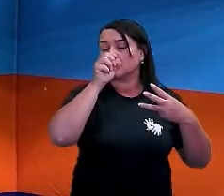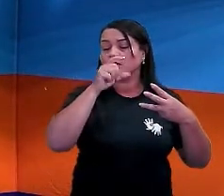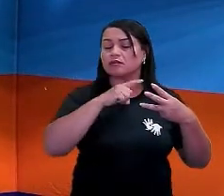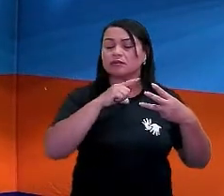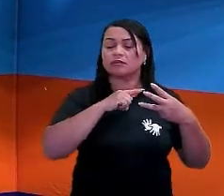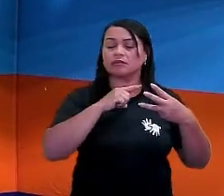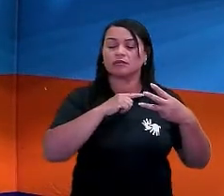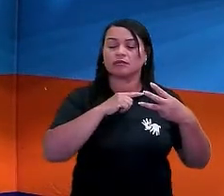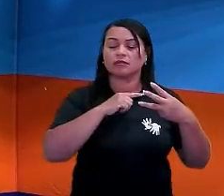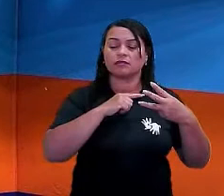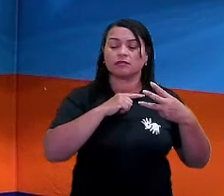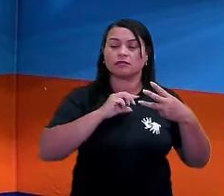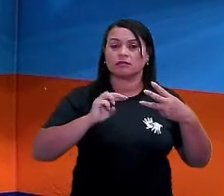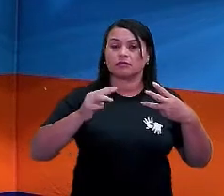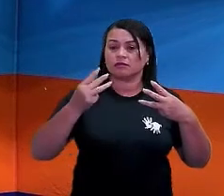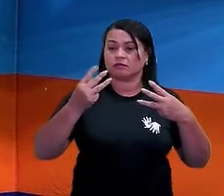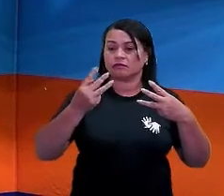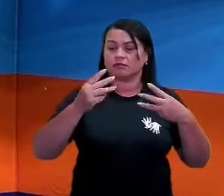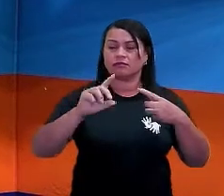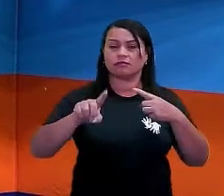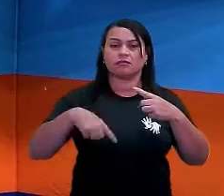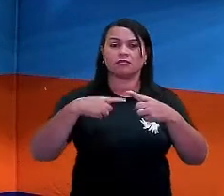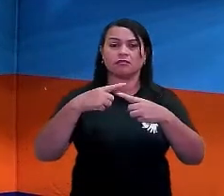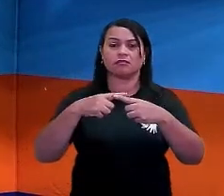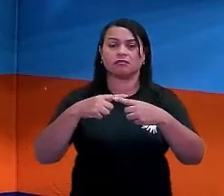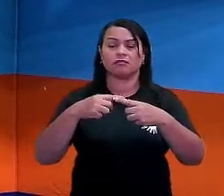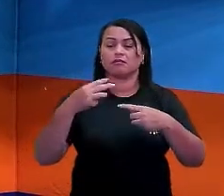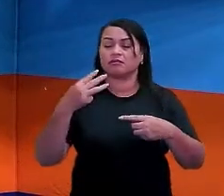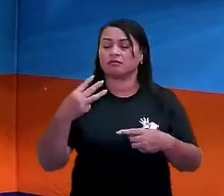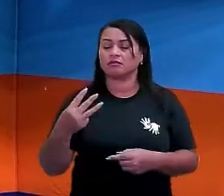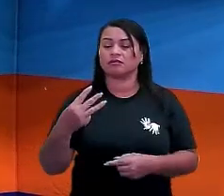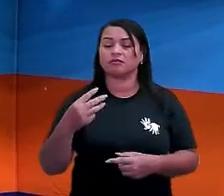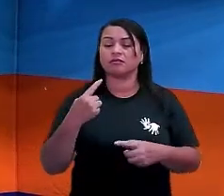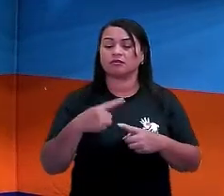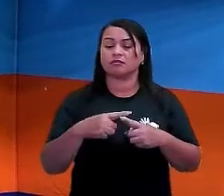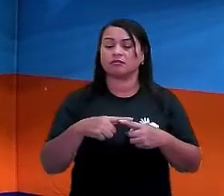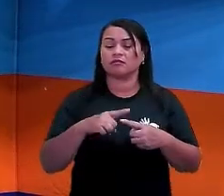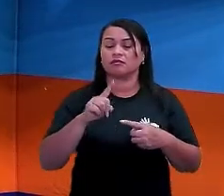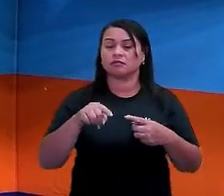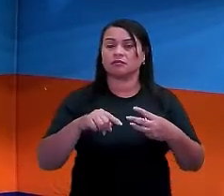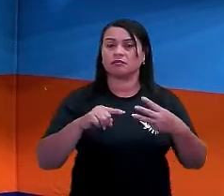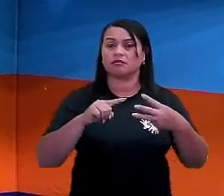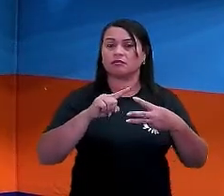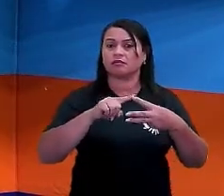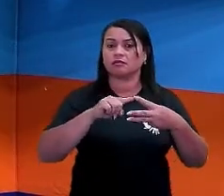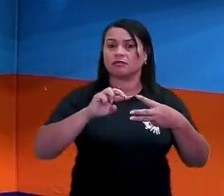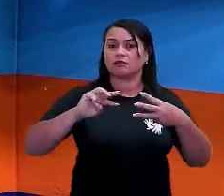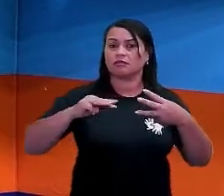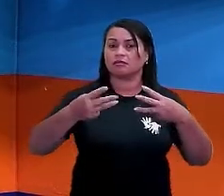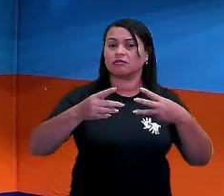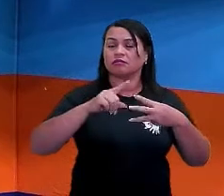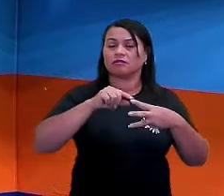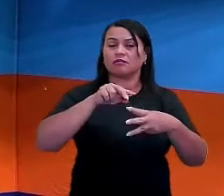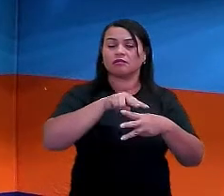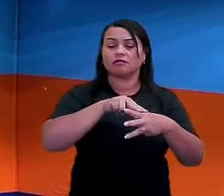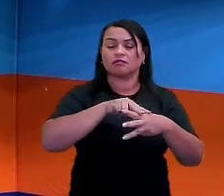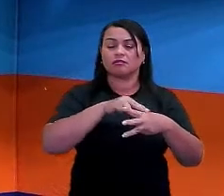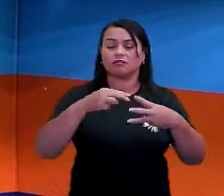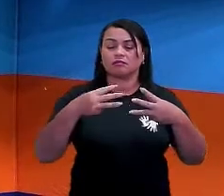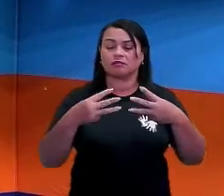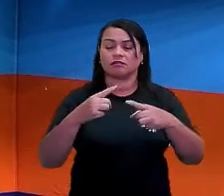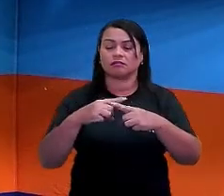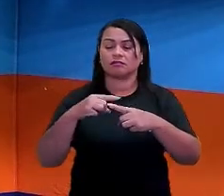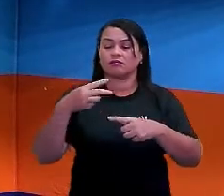quem? 3 vezes 3, porque é o triplo do verde. 3 vezes 3,